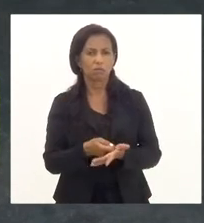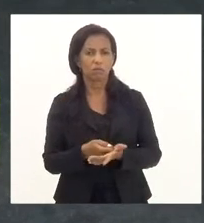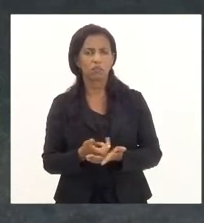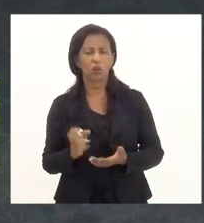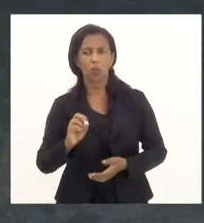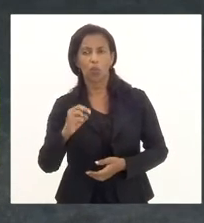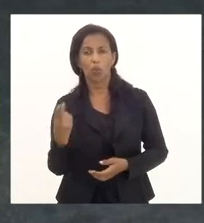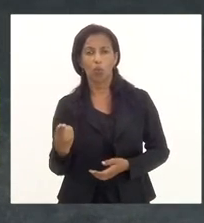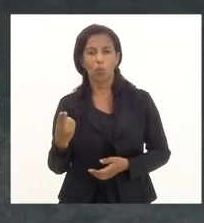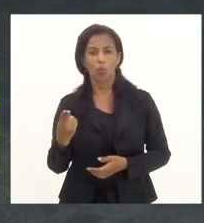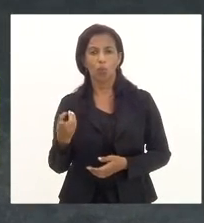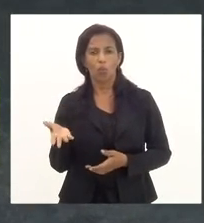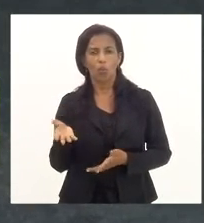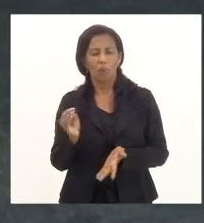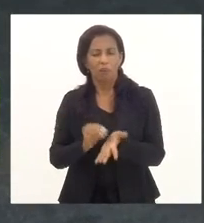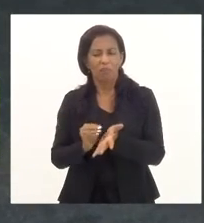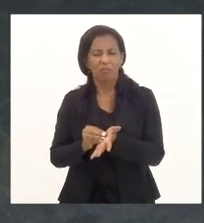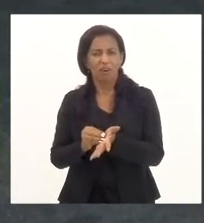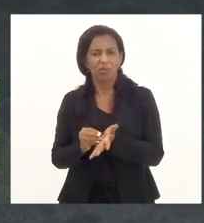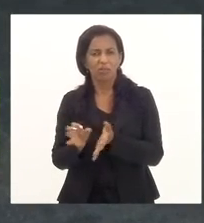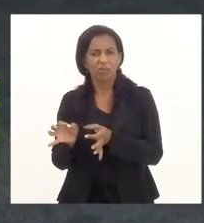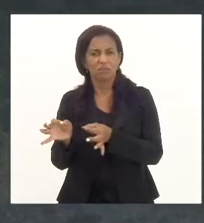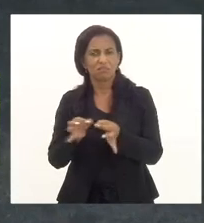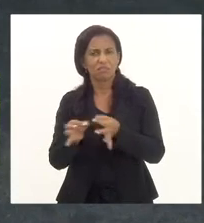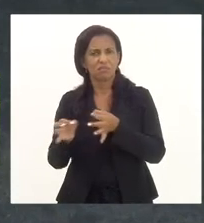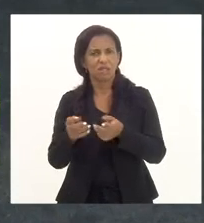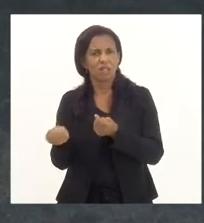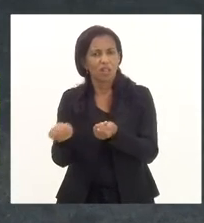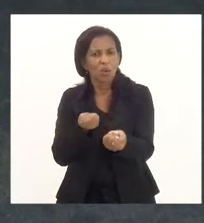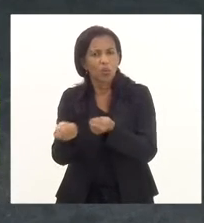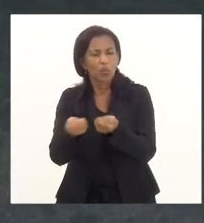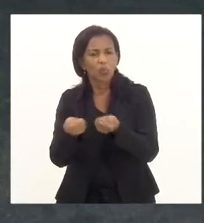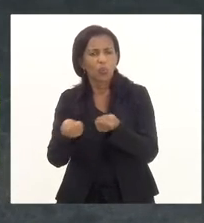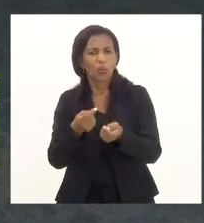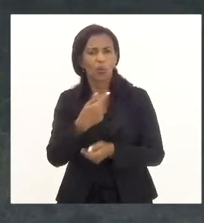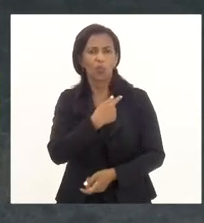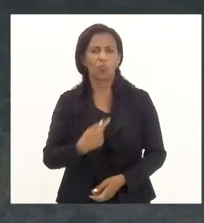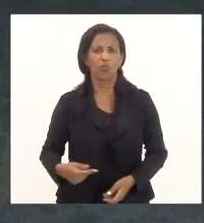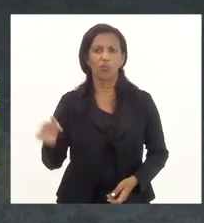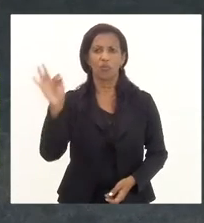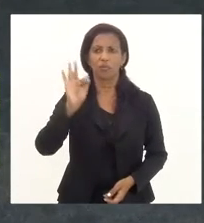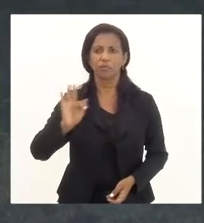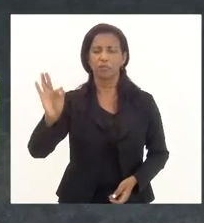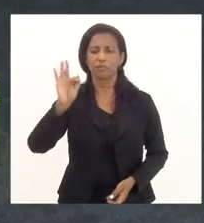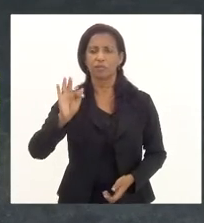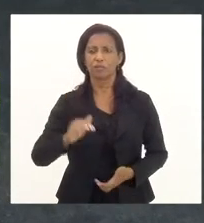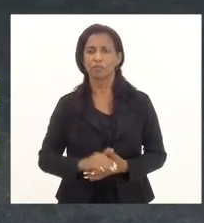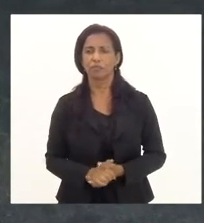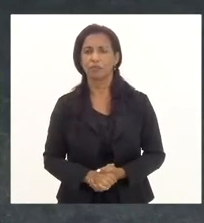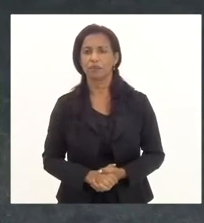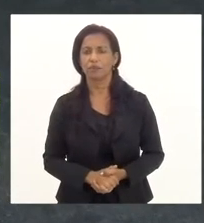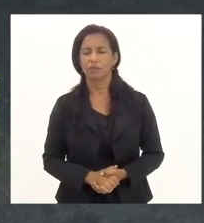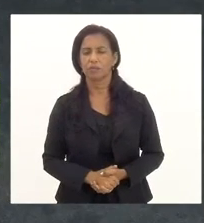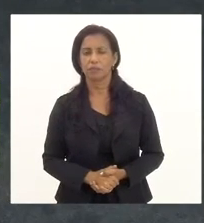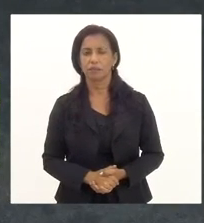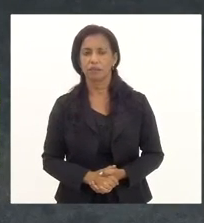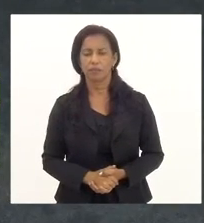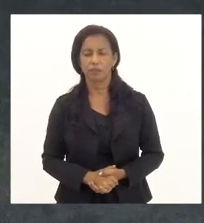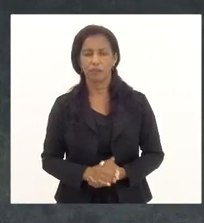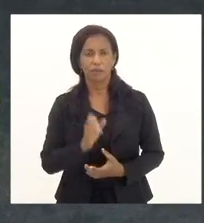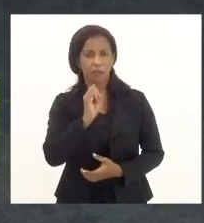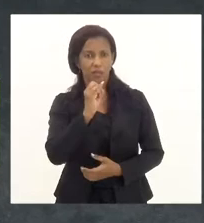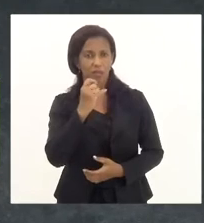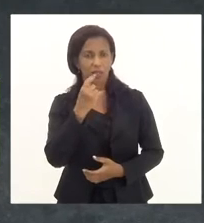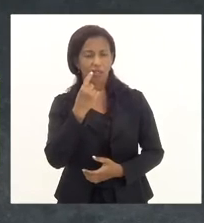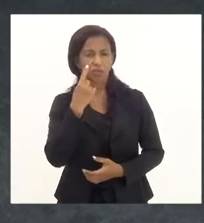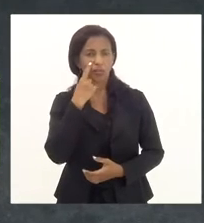né ou é uma certa inabilidade né nessa negociação com o governo federal né é que a